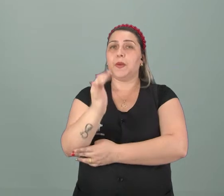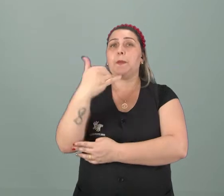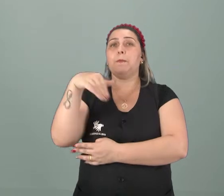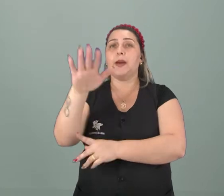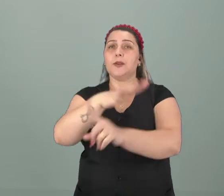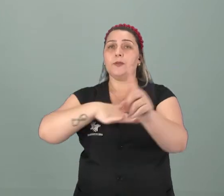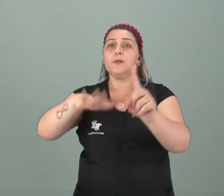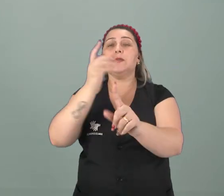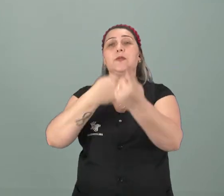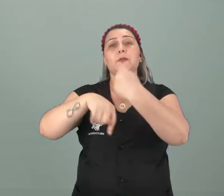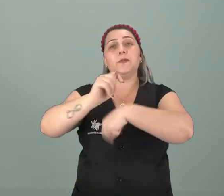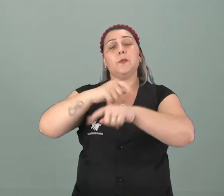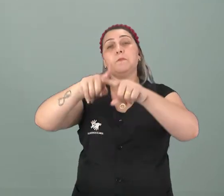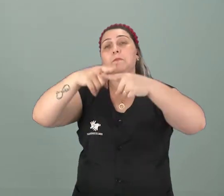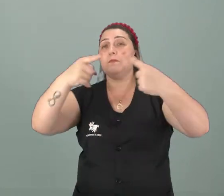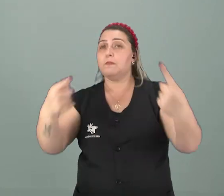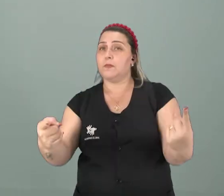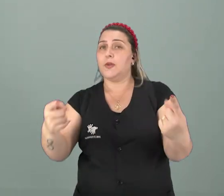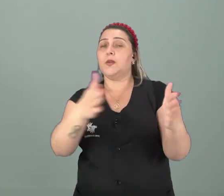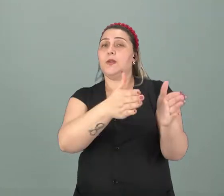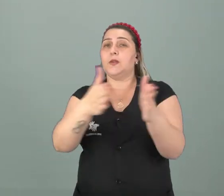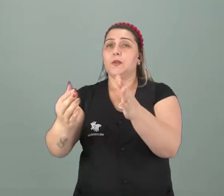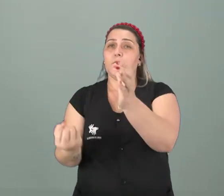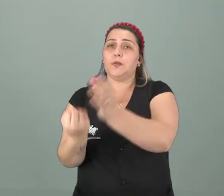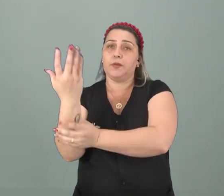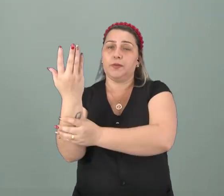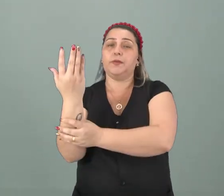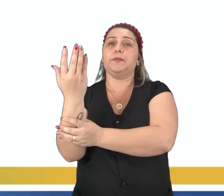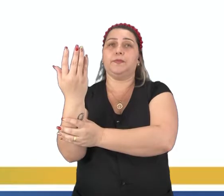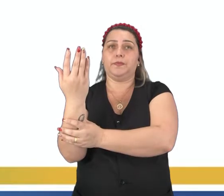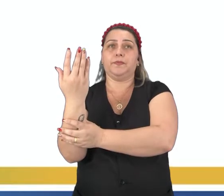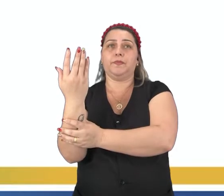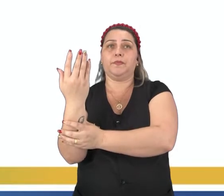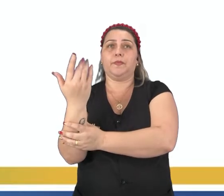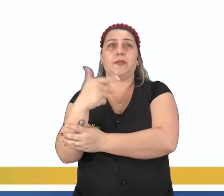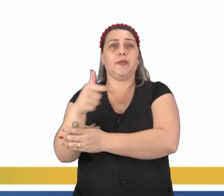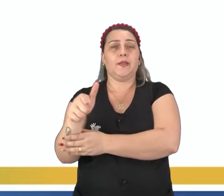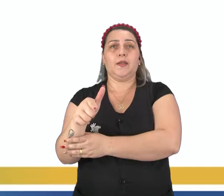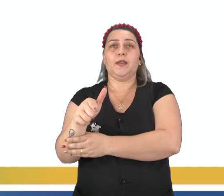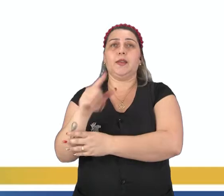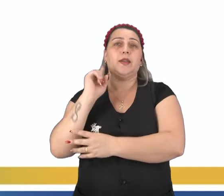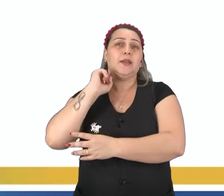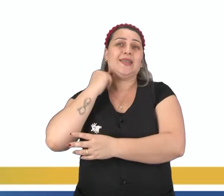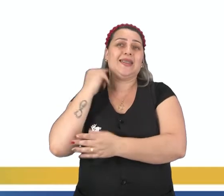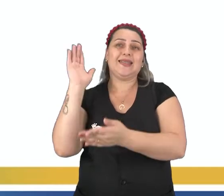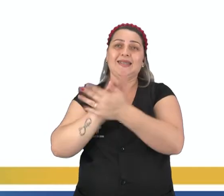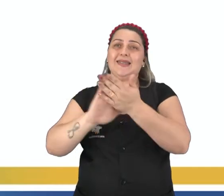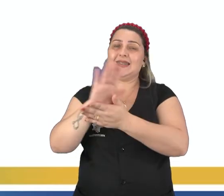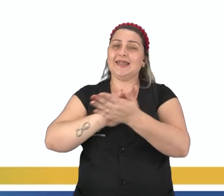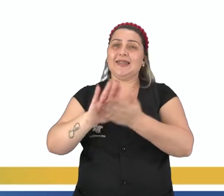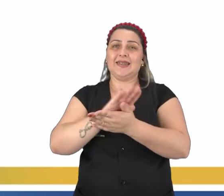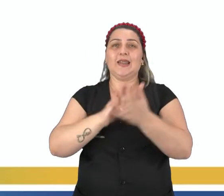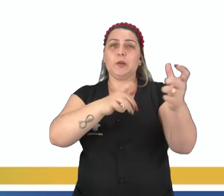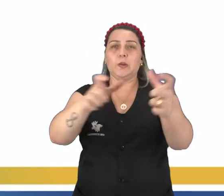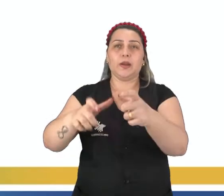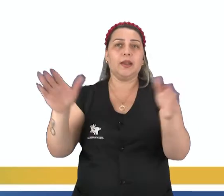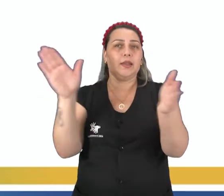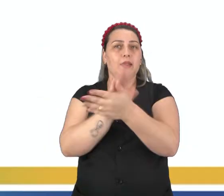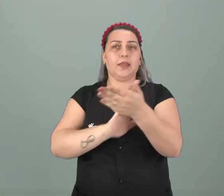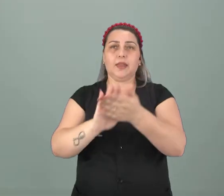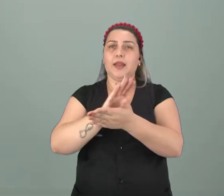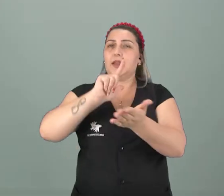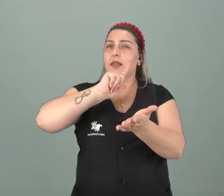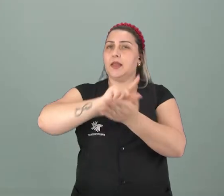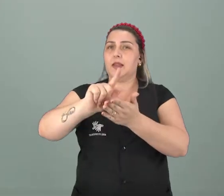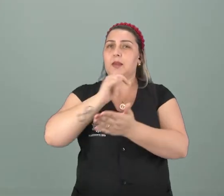mais social e econômico. Mas, durante o seu processo de produção, ele não emite poluentes, né, nem na atmosfera e nem em outros locais, tá?